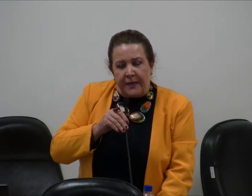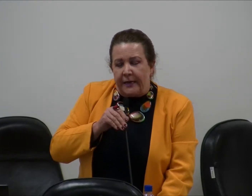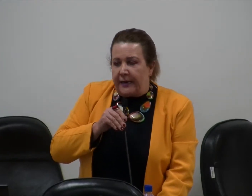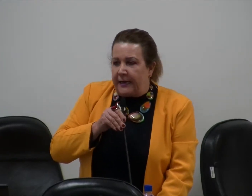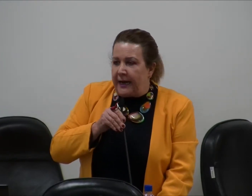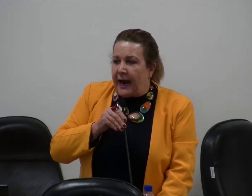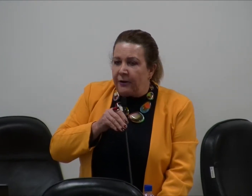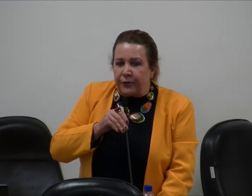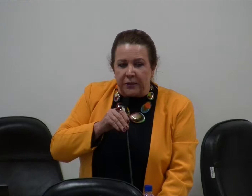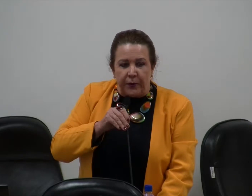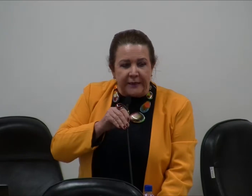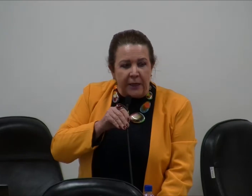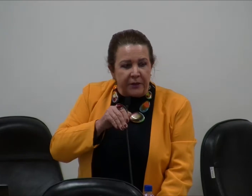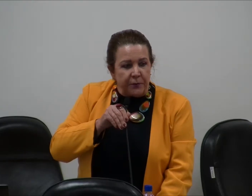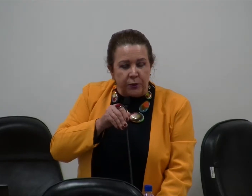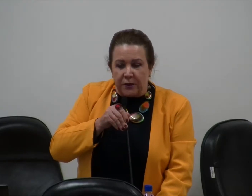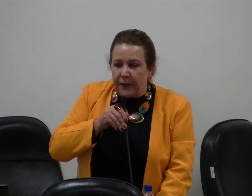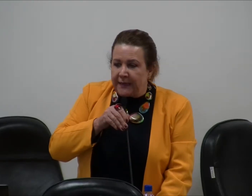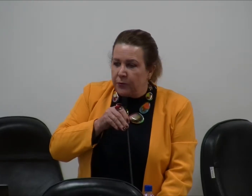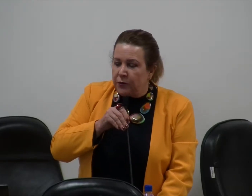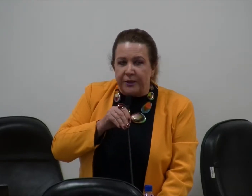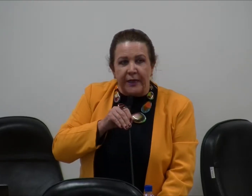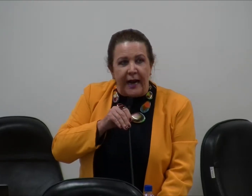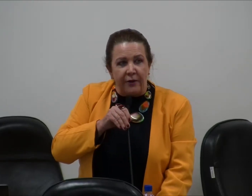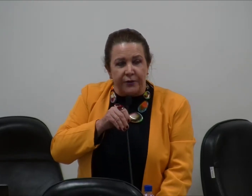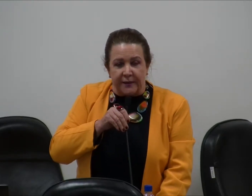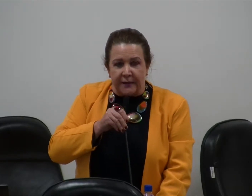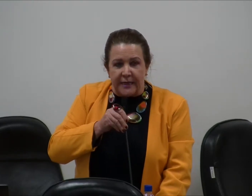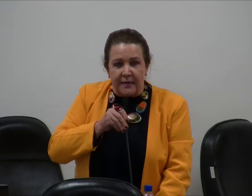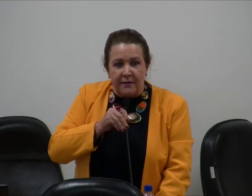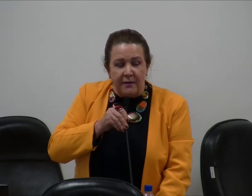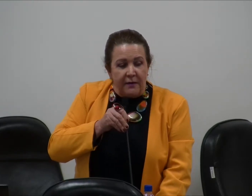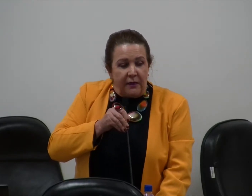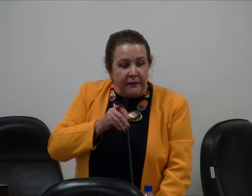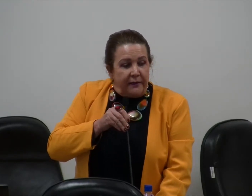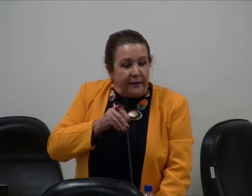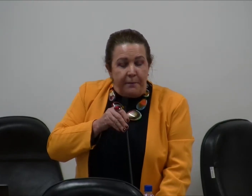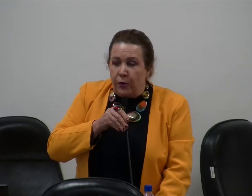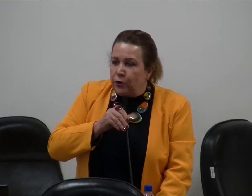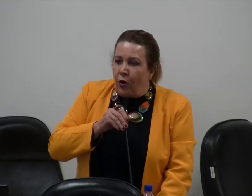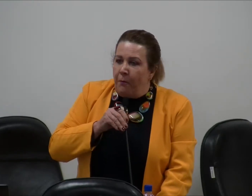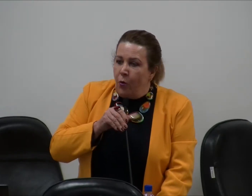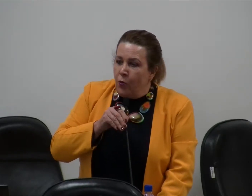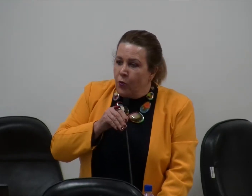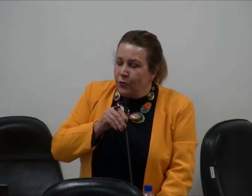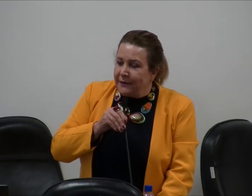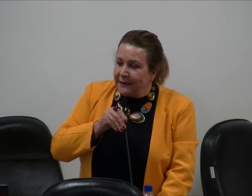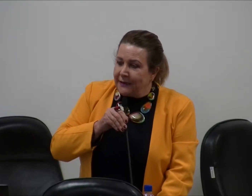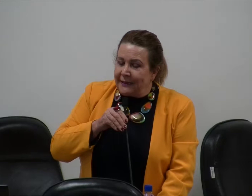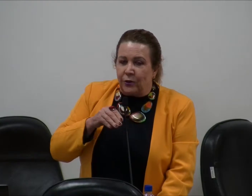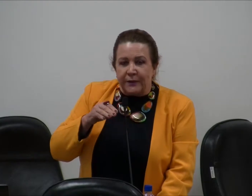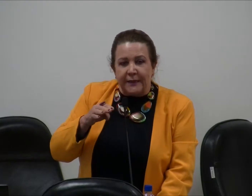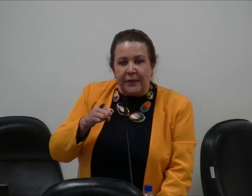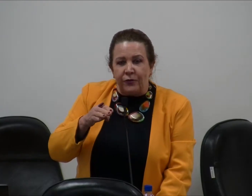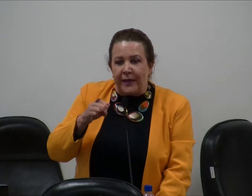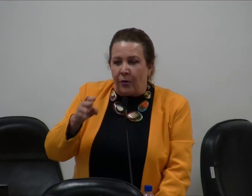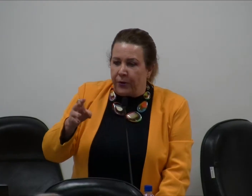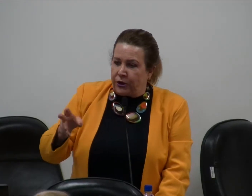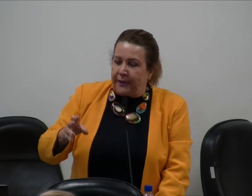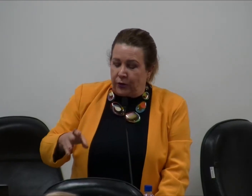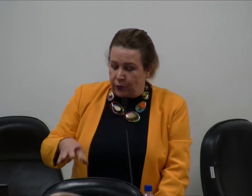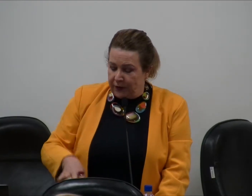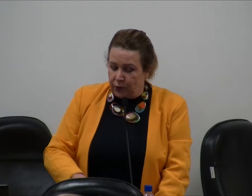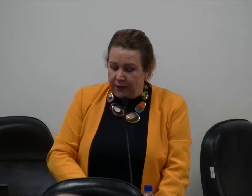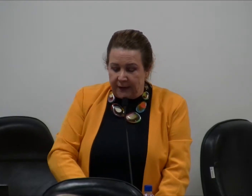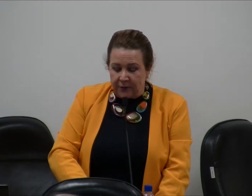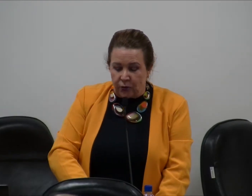Né? Árvores, por exemplo, as pessoas pedem muito para tirar árvores. Né? Muito comum. Inclusive, é um